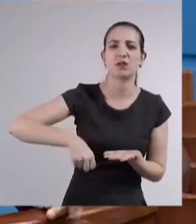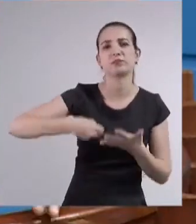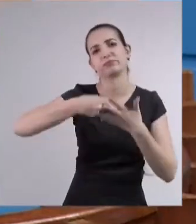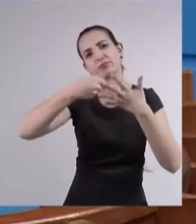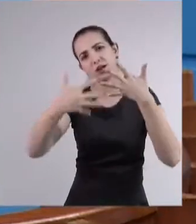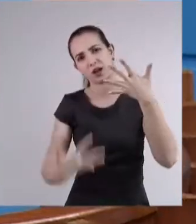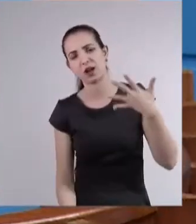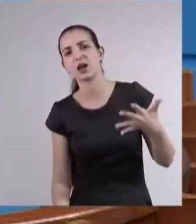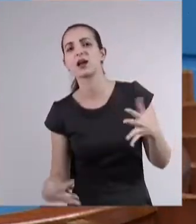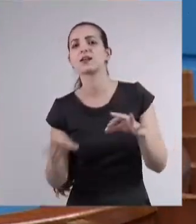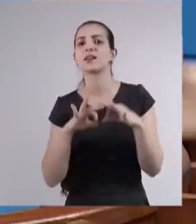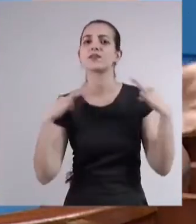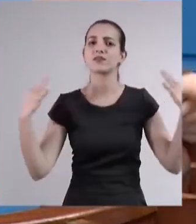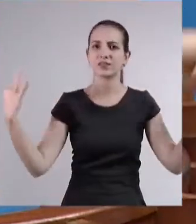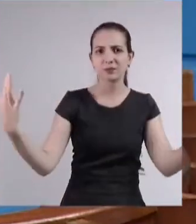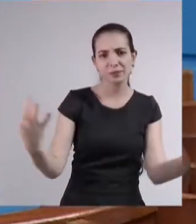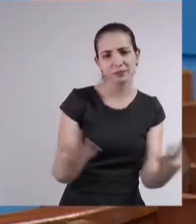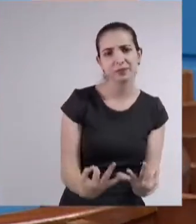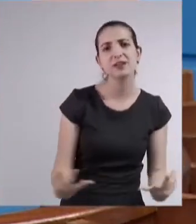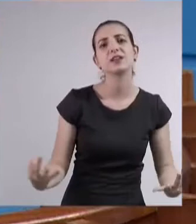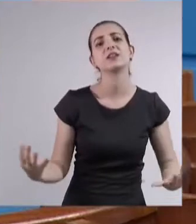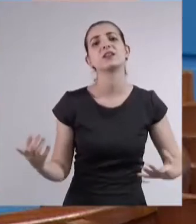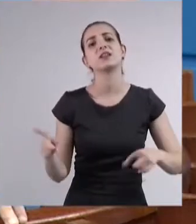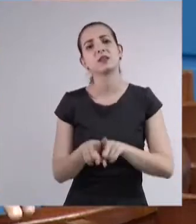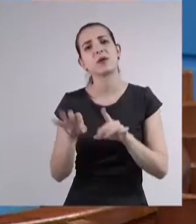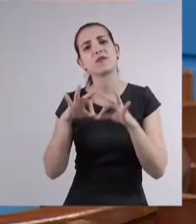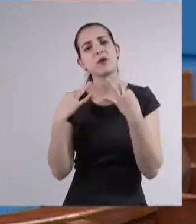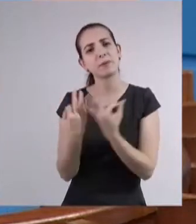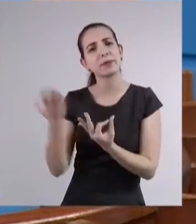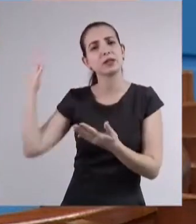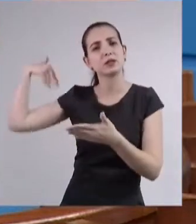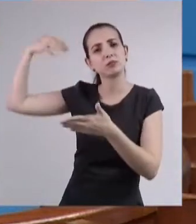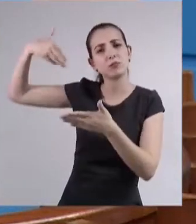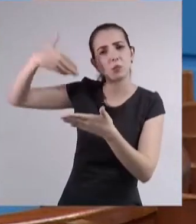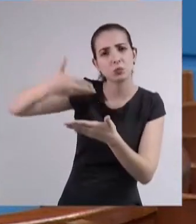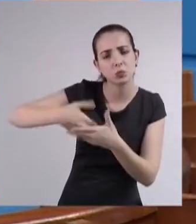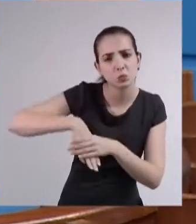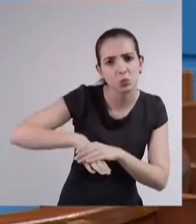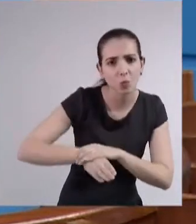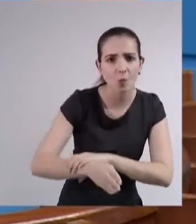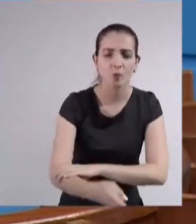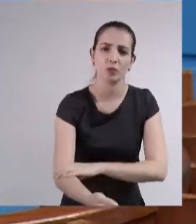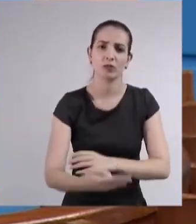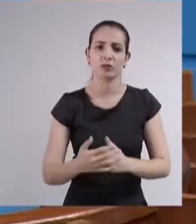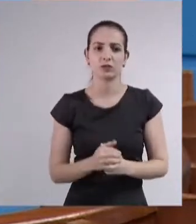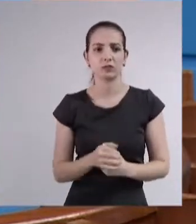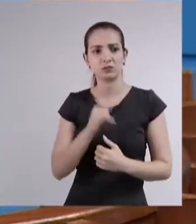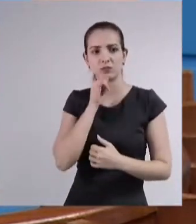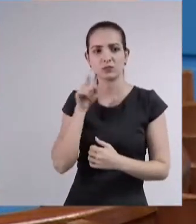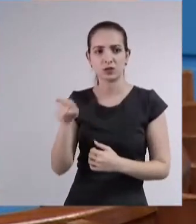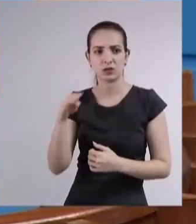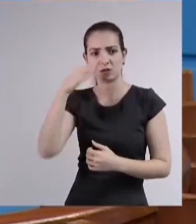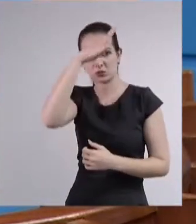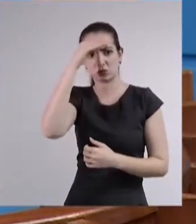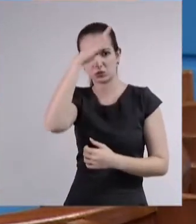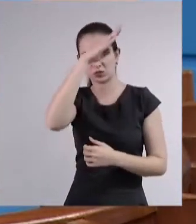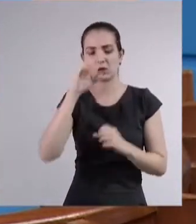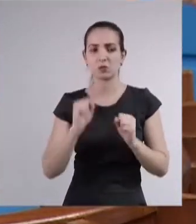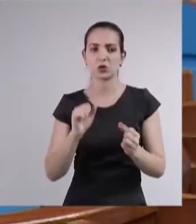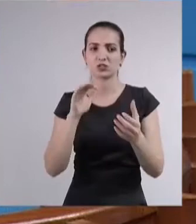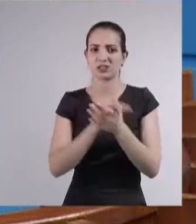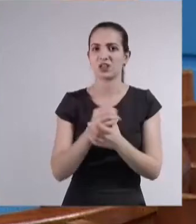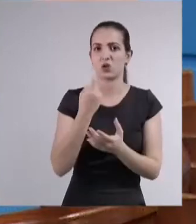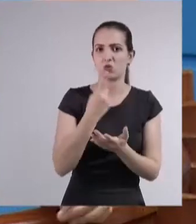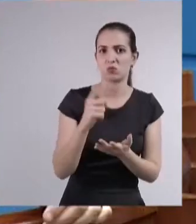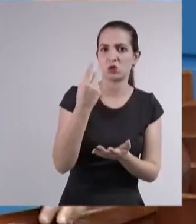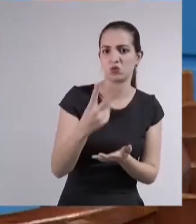a família, e mimimi, a família tradicional, né? Ele pode casar 3, 4, 5 vezes, mas ele defende